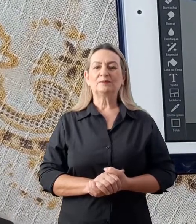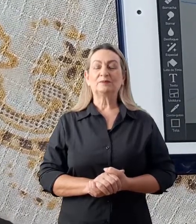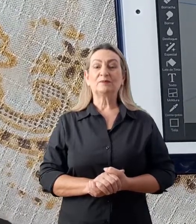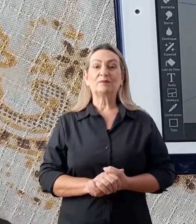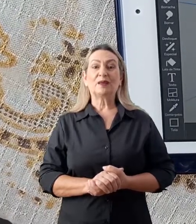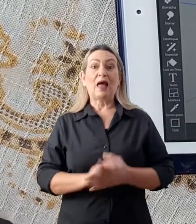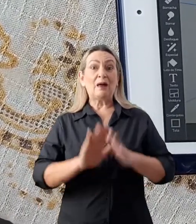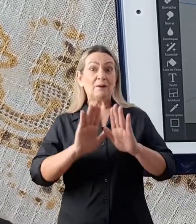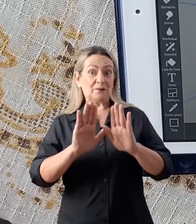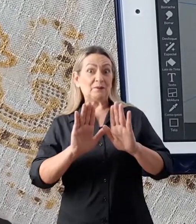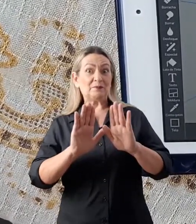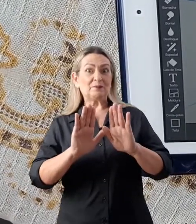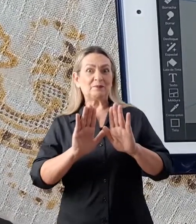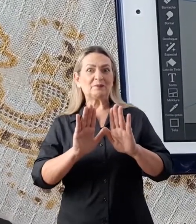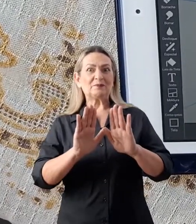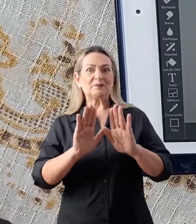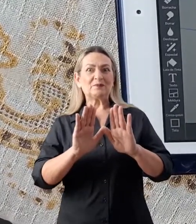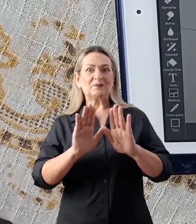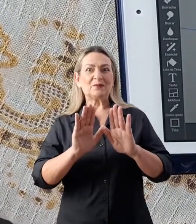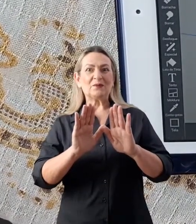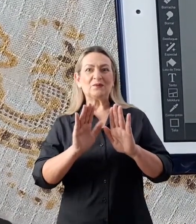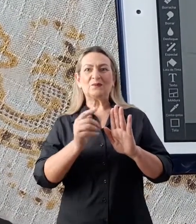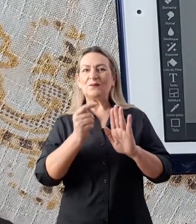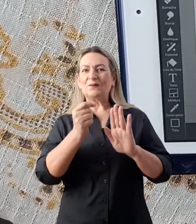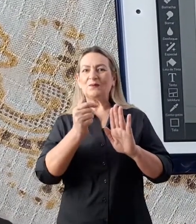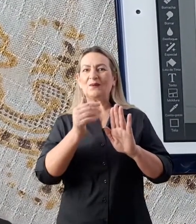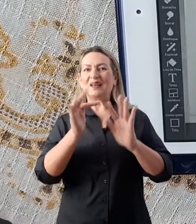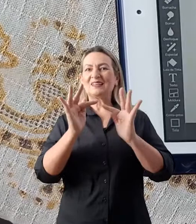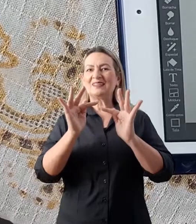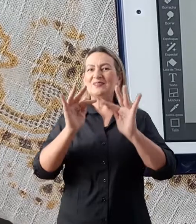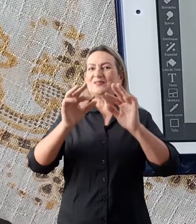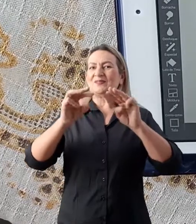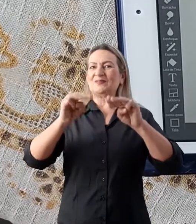Acho que estamos chegando aqui no final da mandala.